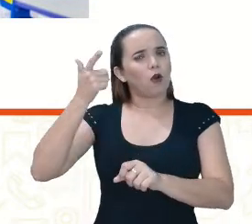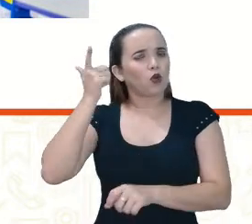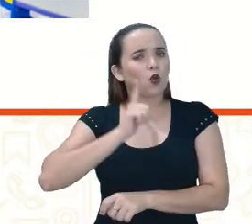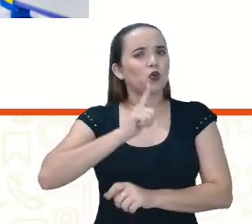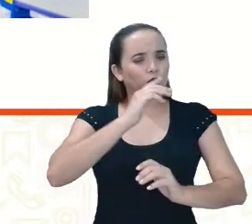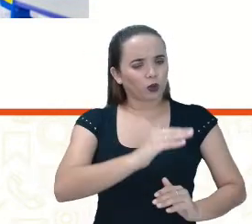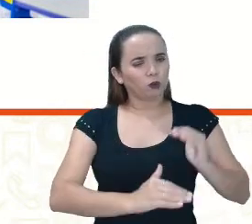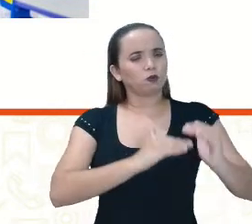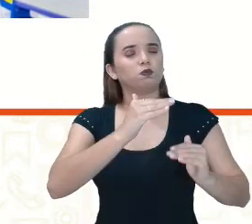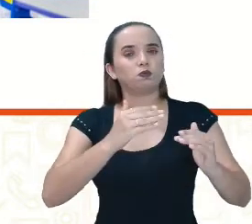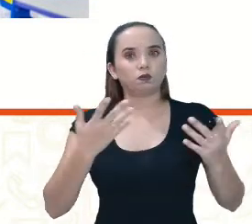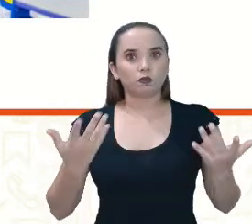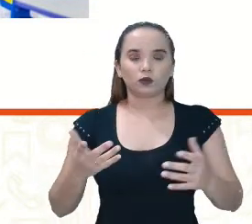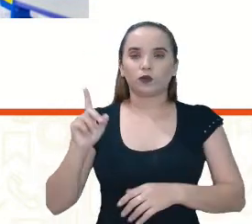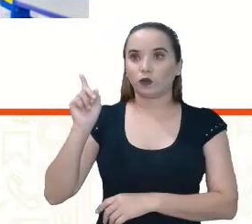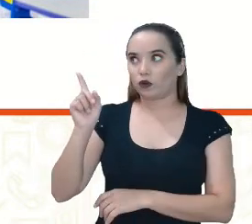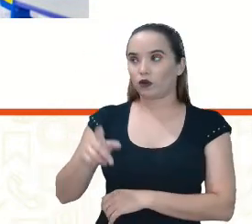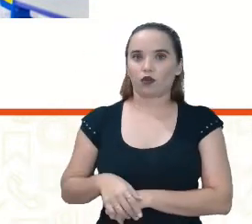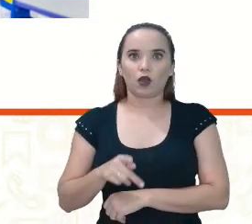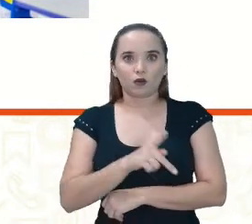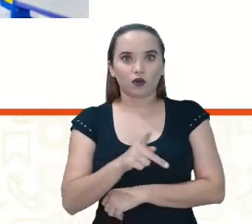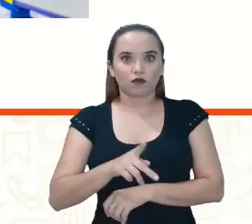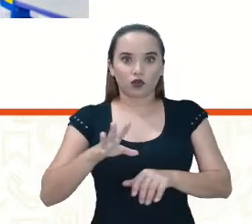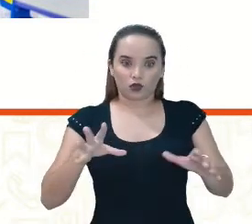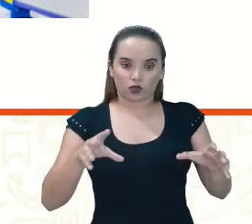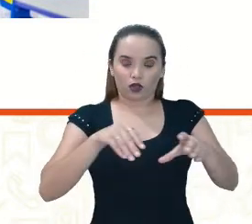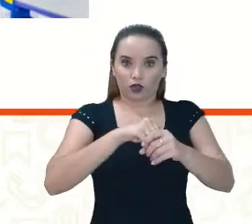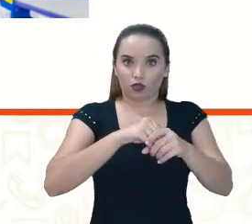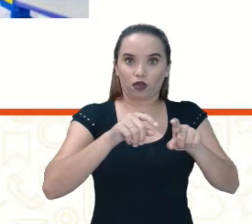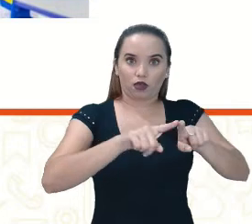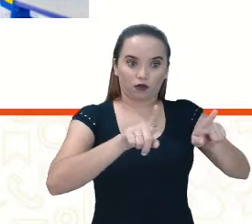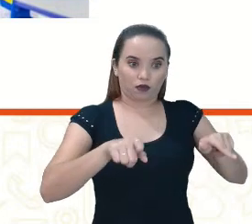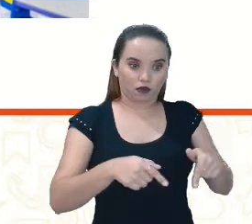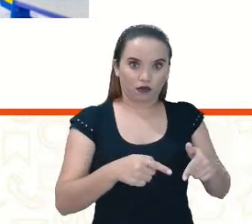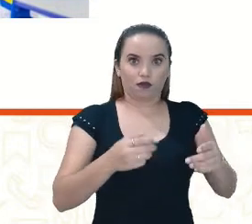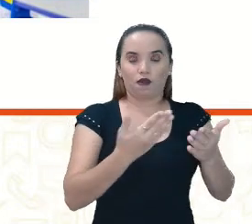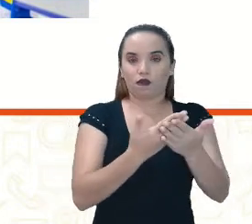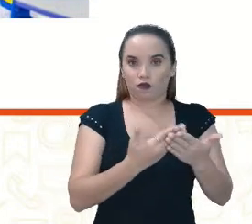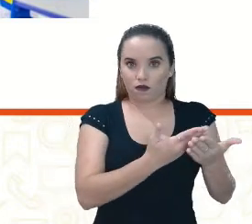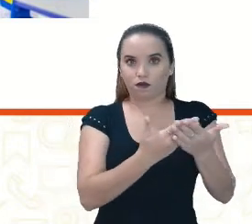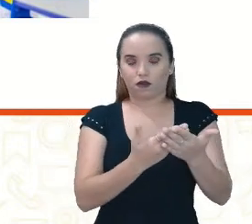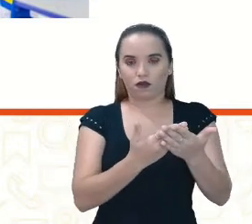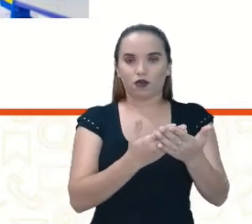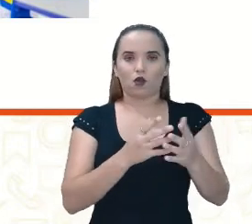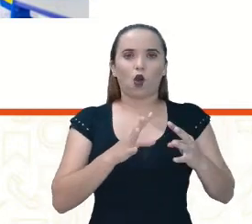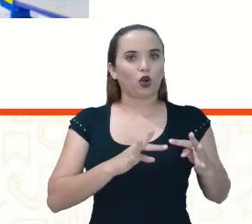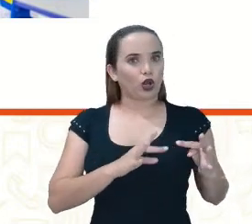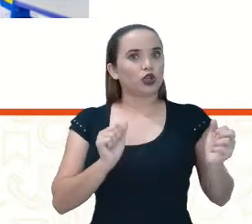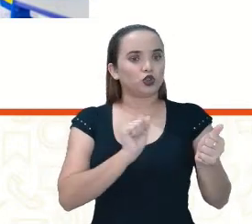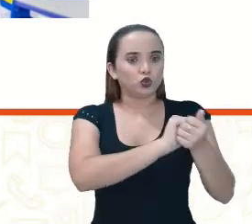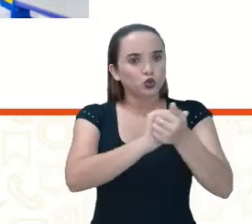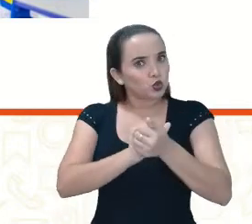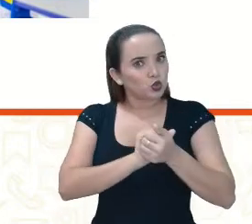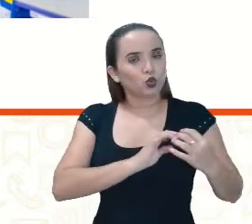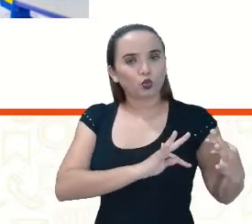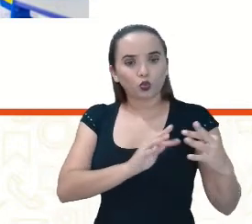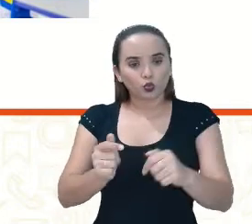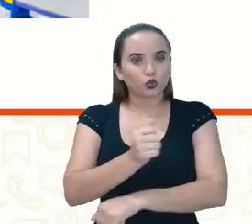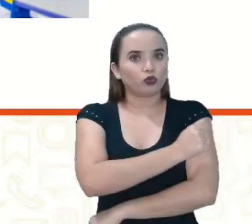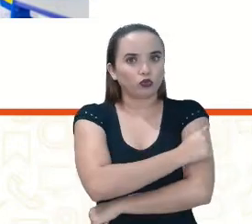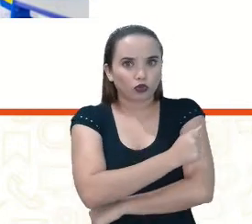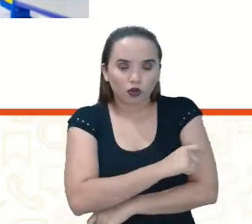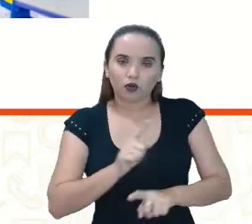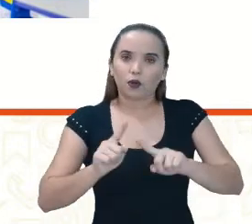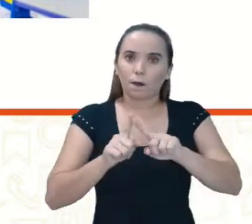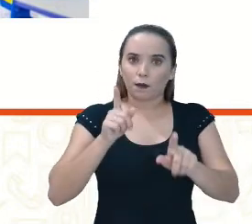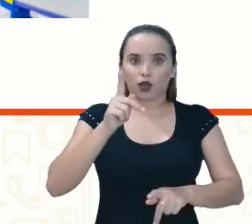ele está na sala de aula, ele está com todos os estudantes, mas o trabalho dele vai ser de maneira específica.